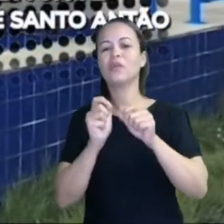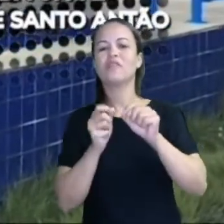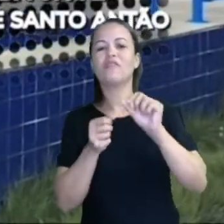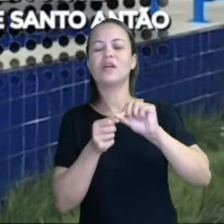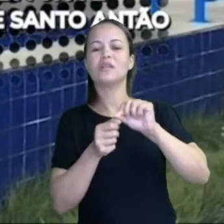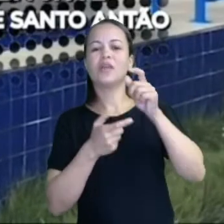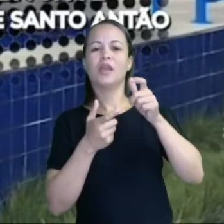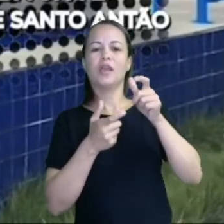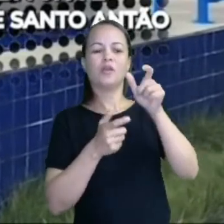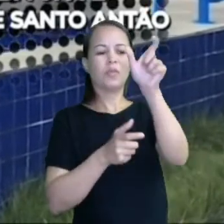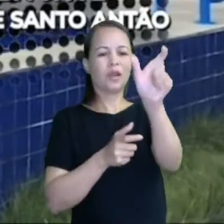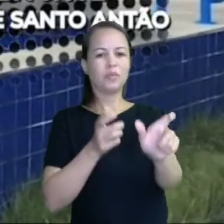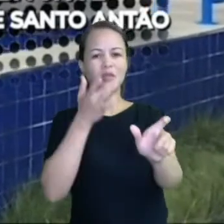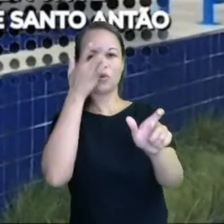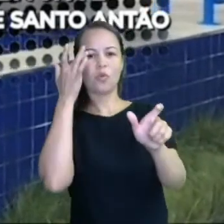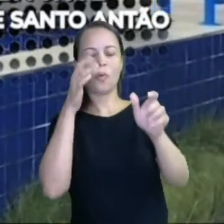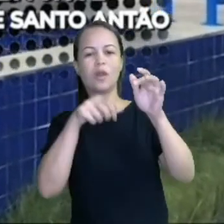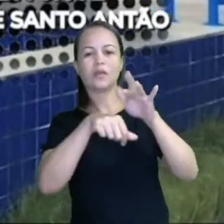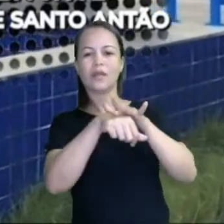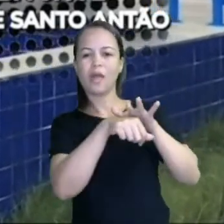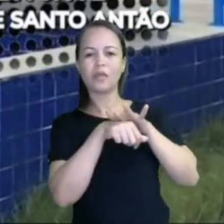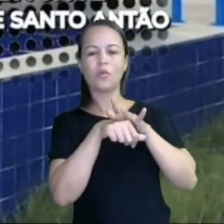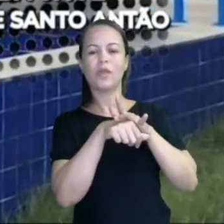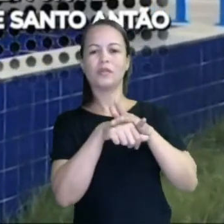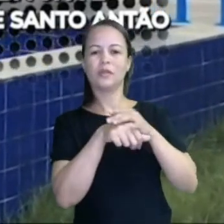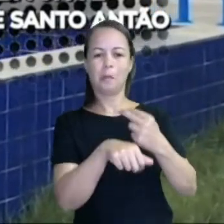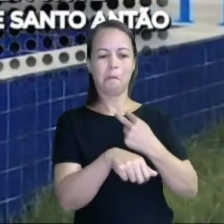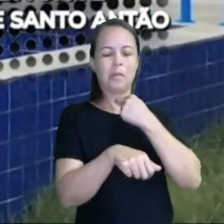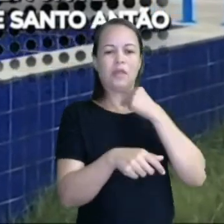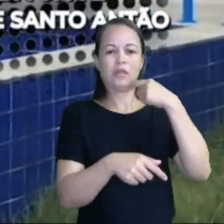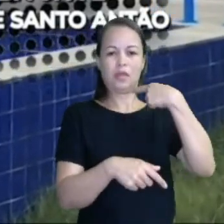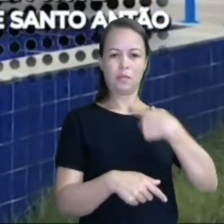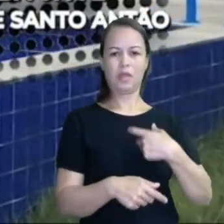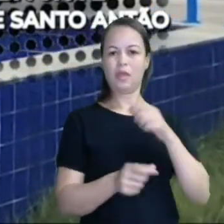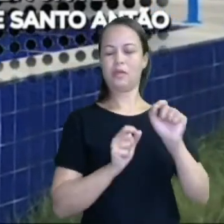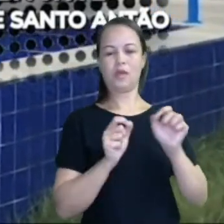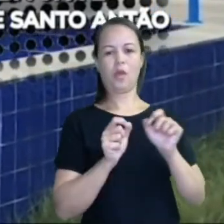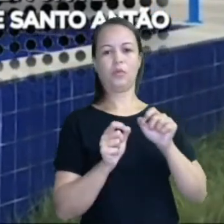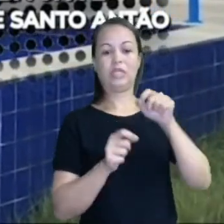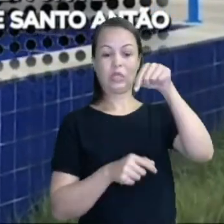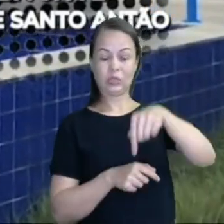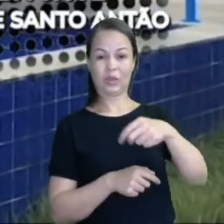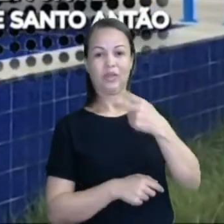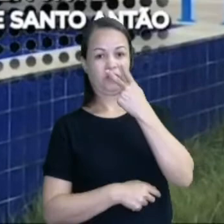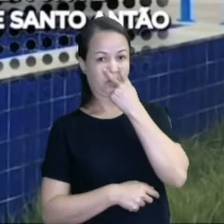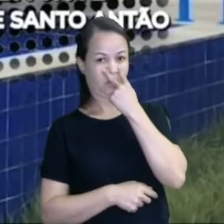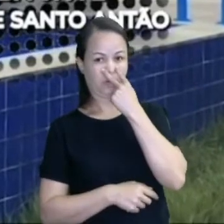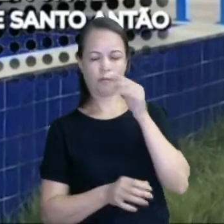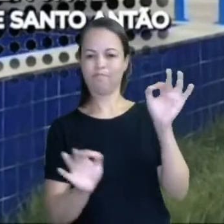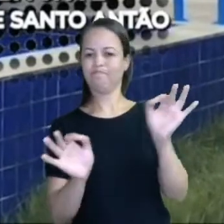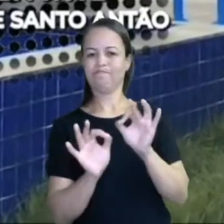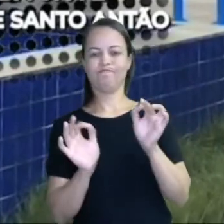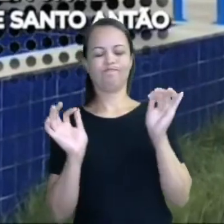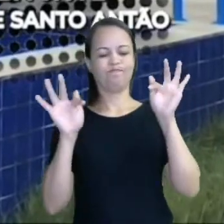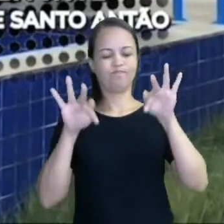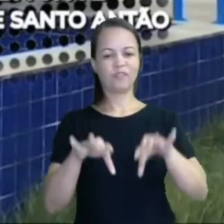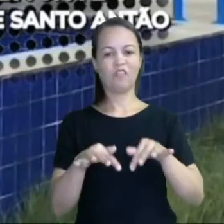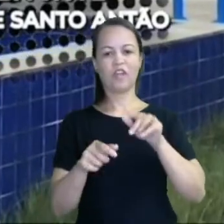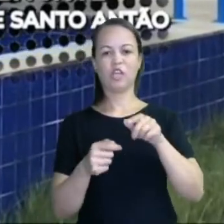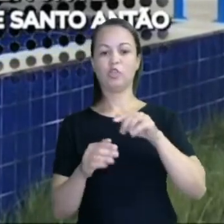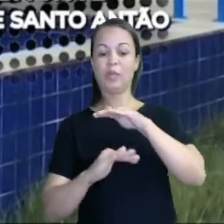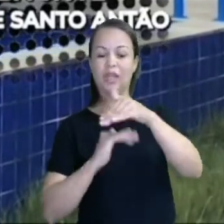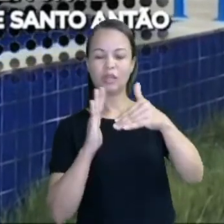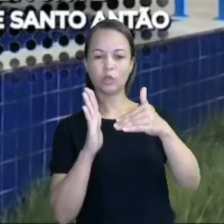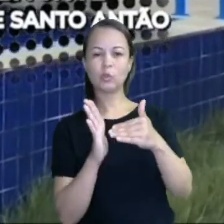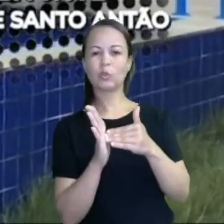paciente porque não depende da gente, depende das vagas, da superlotação, e isso não é só aqui em Vitória. Isso, infelizmente, está, como